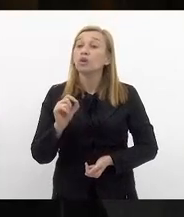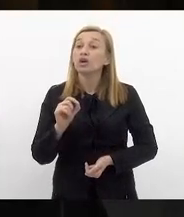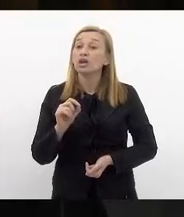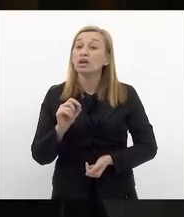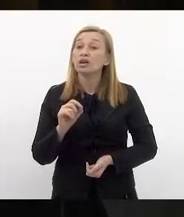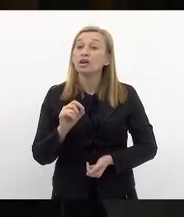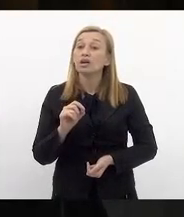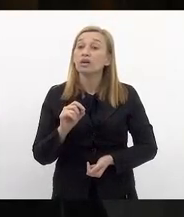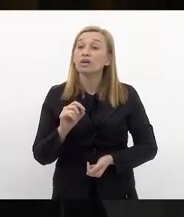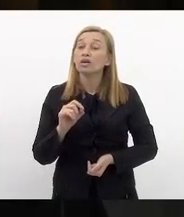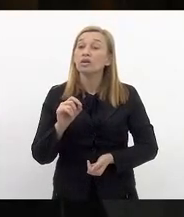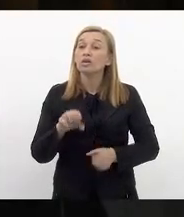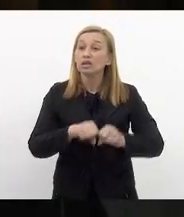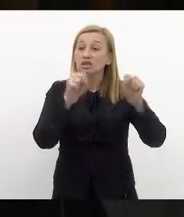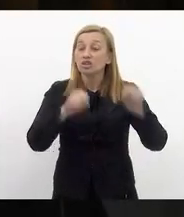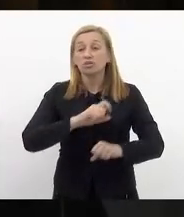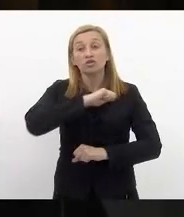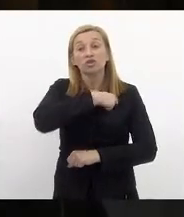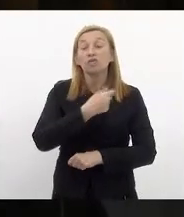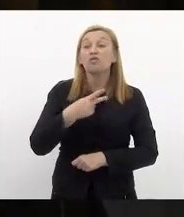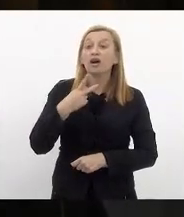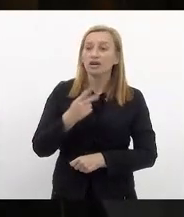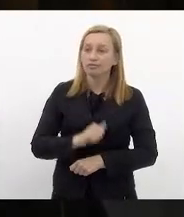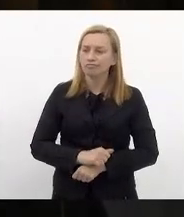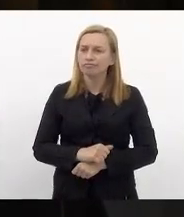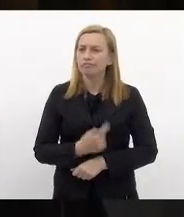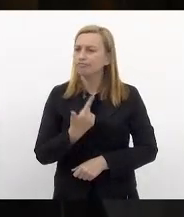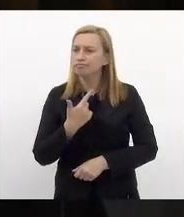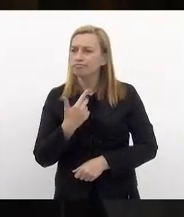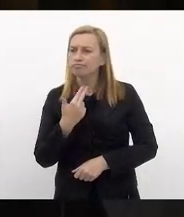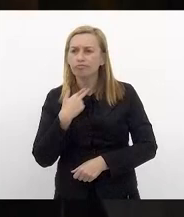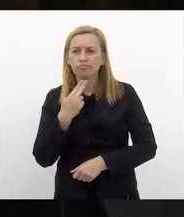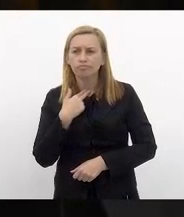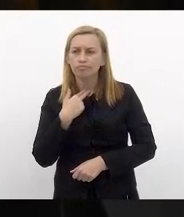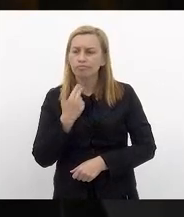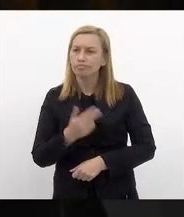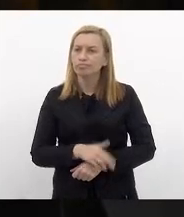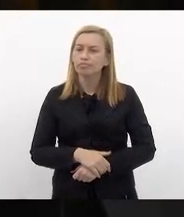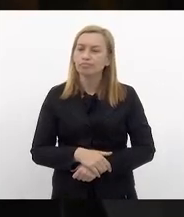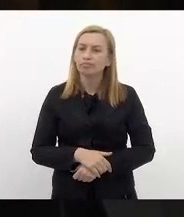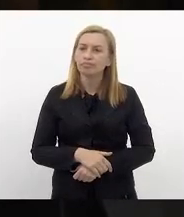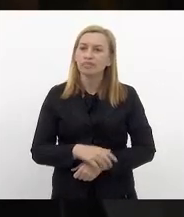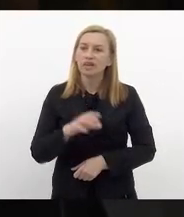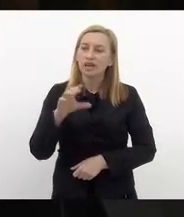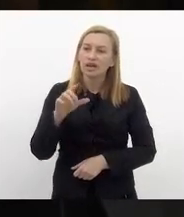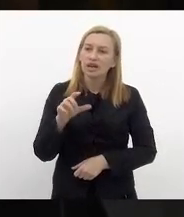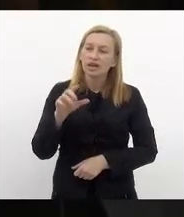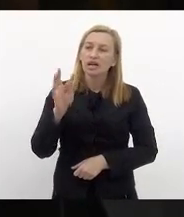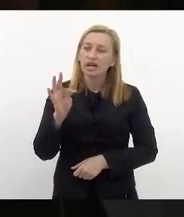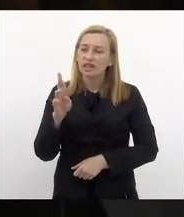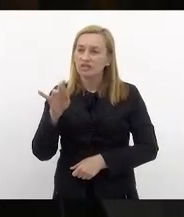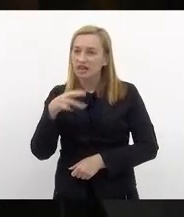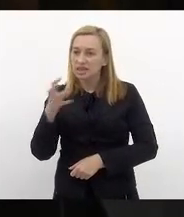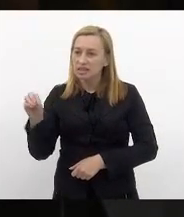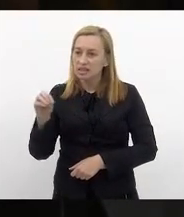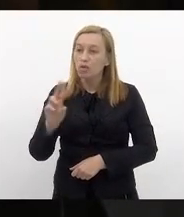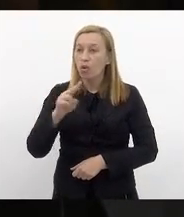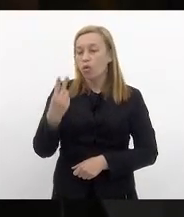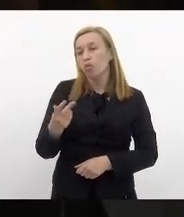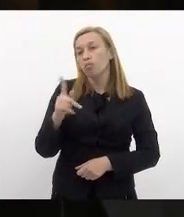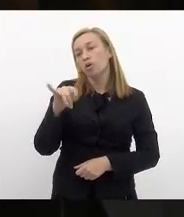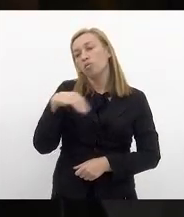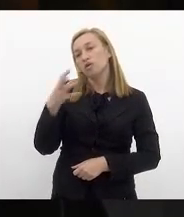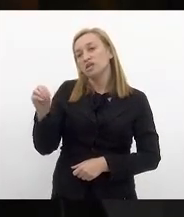recuperação fiscal fala é: não pode haver nenhuma gratificação, nenhuma promoção que